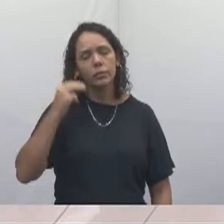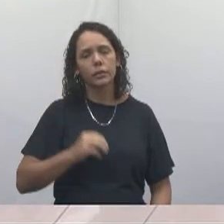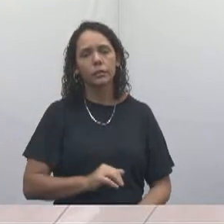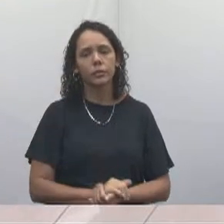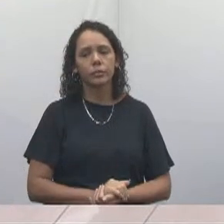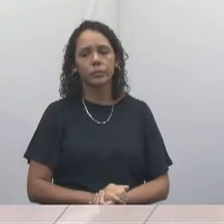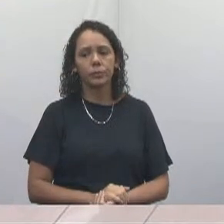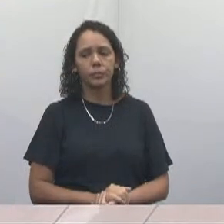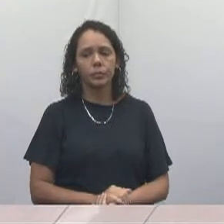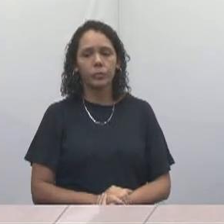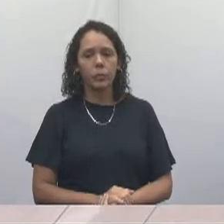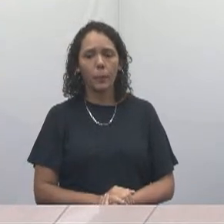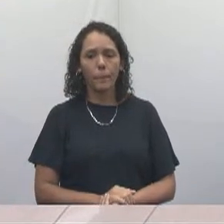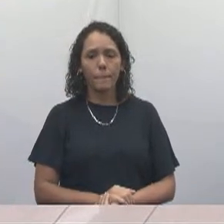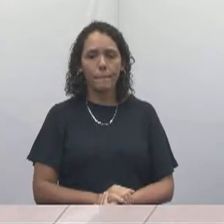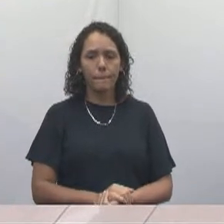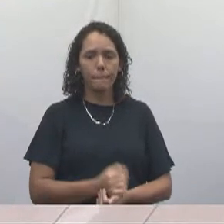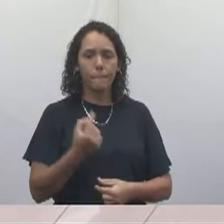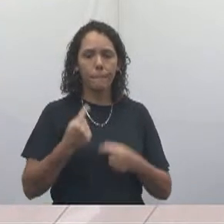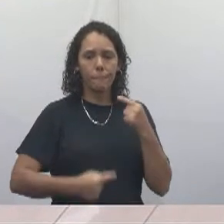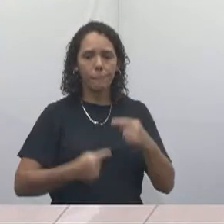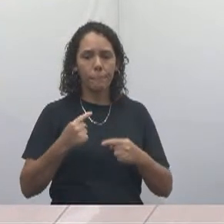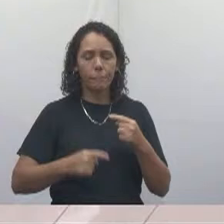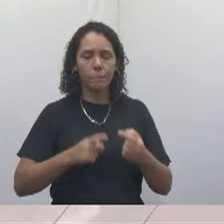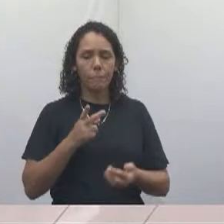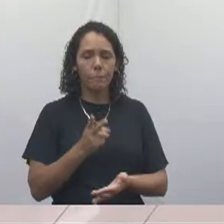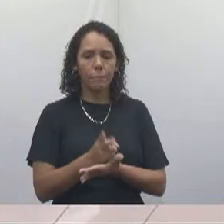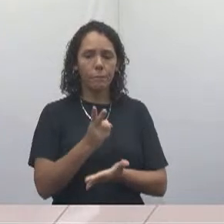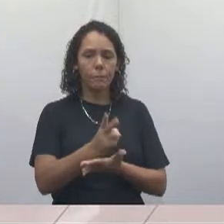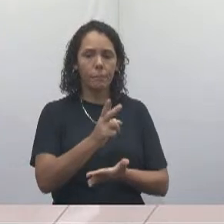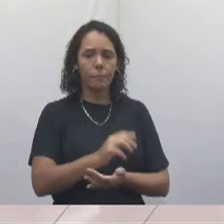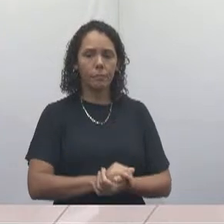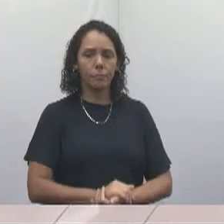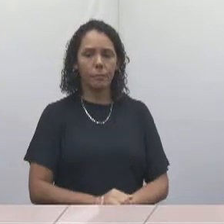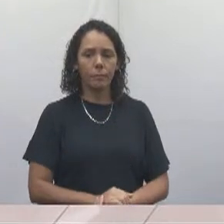O processo continua em discussão.